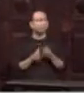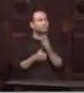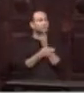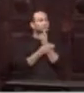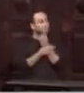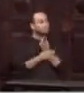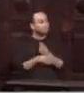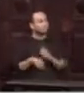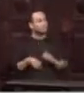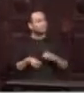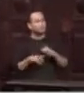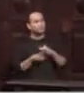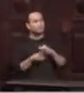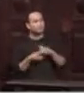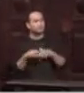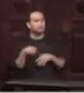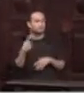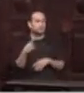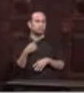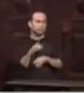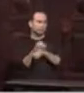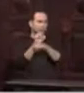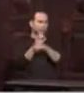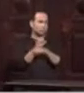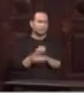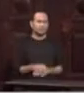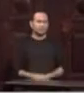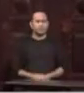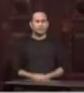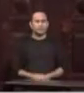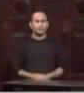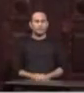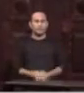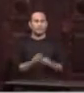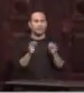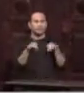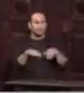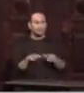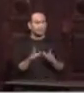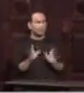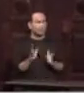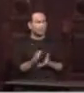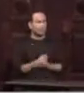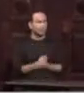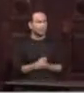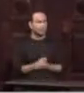dos terminais rodoviários do nosso estado. E, para finalizar, eu coloquei o